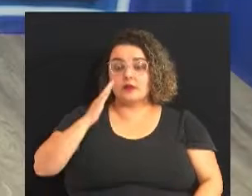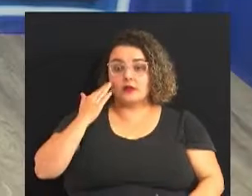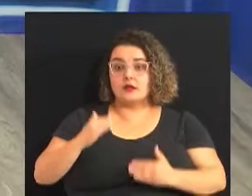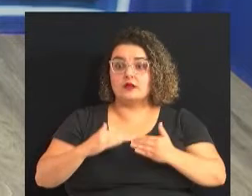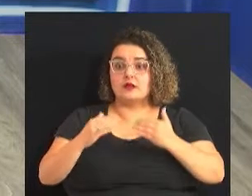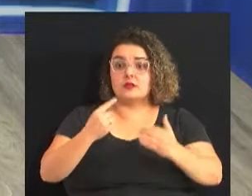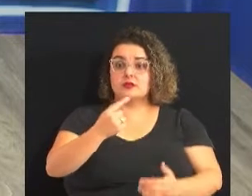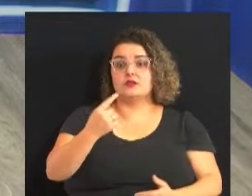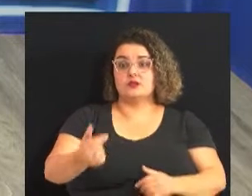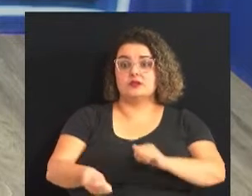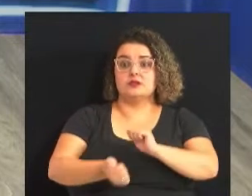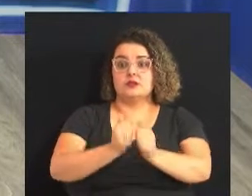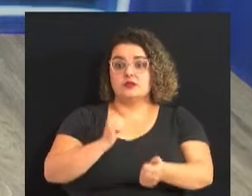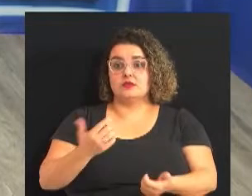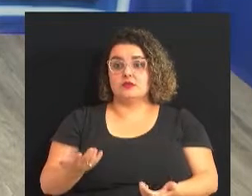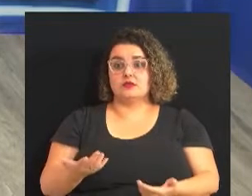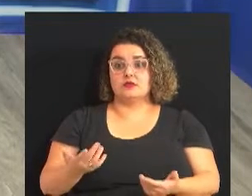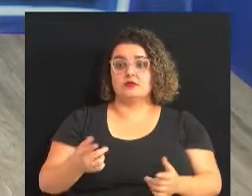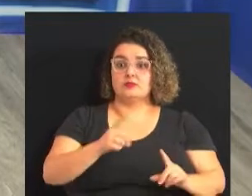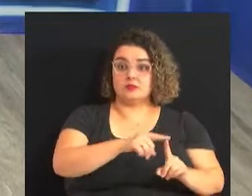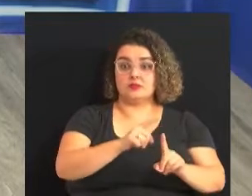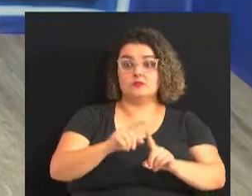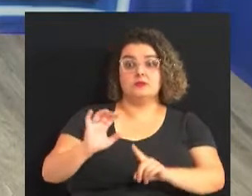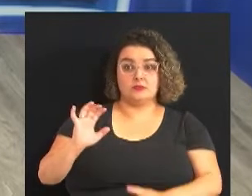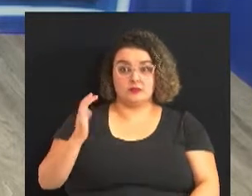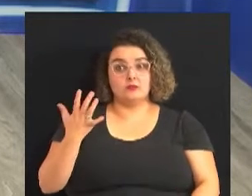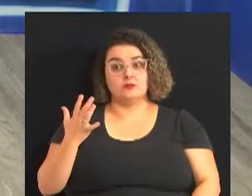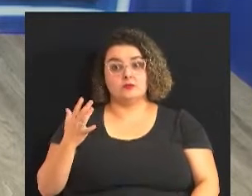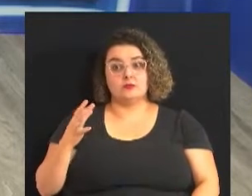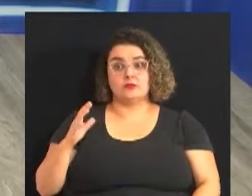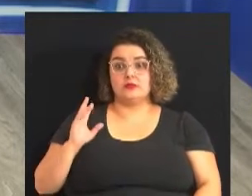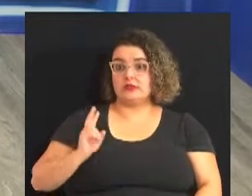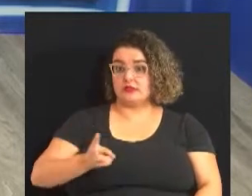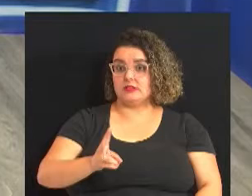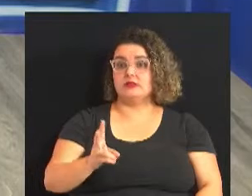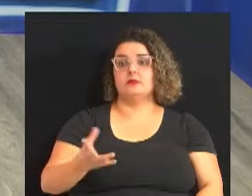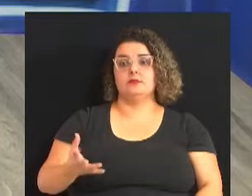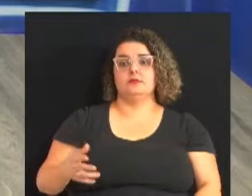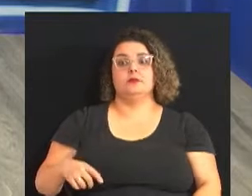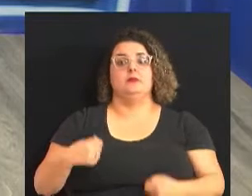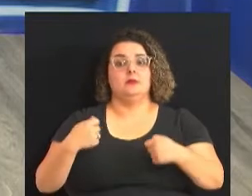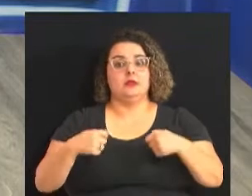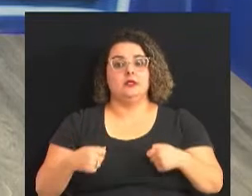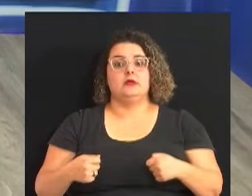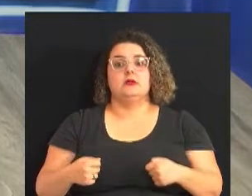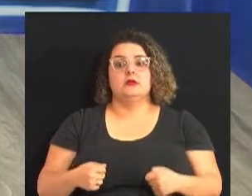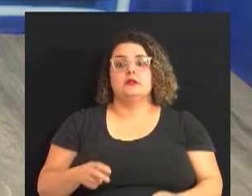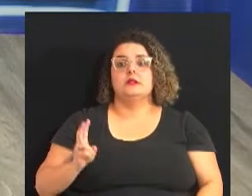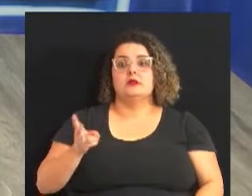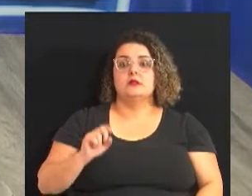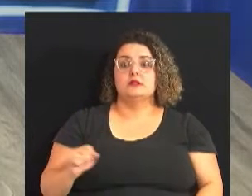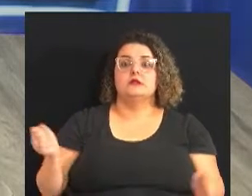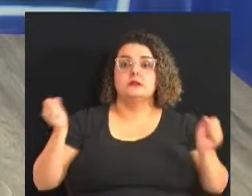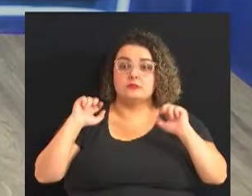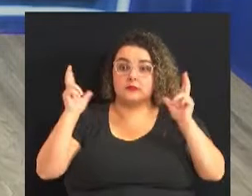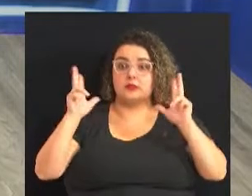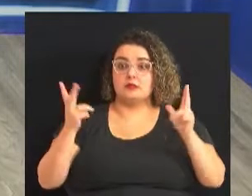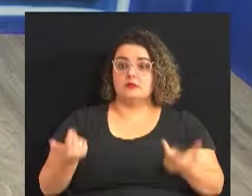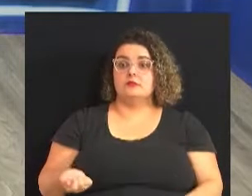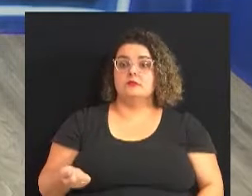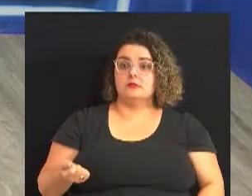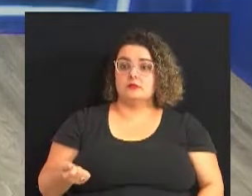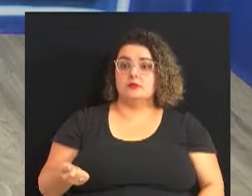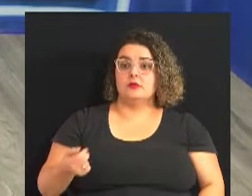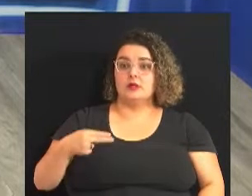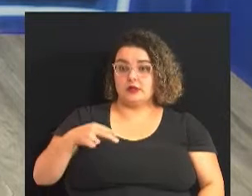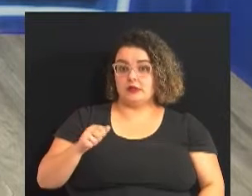esporte, de cada modalidade, porque ela está acontecendo a todo momento, por isso que a gente precisa ficar sempre ligado. E da naturalização daria um